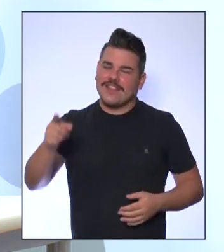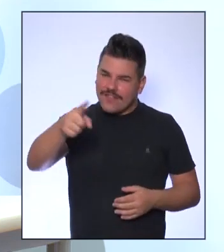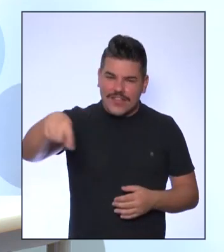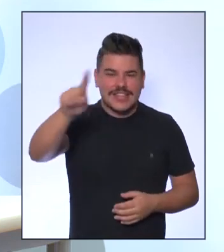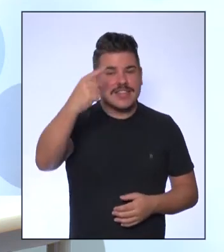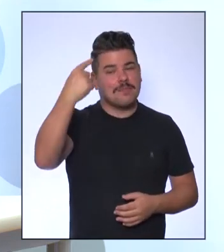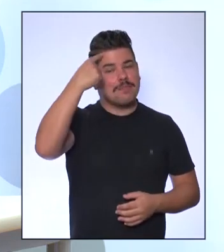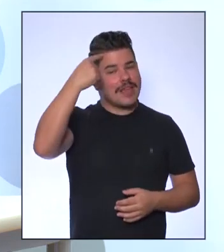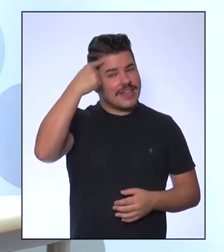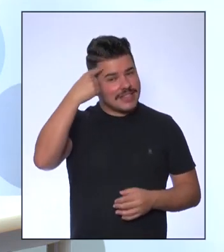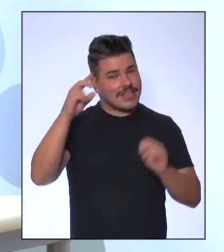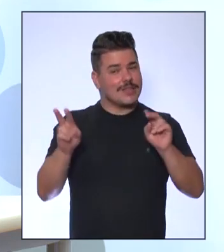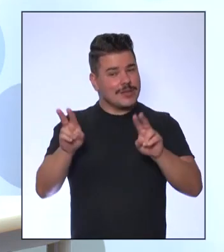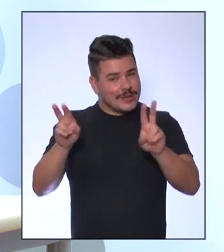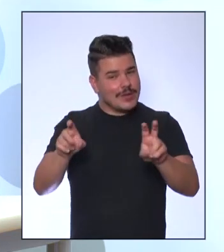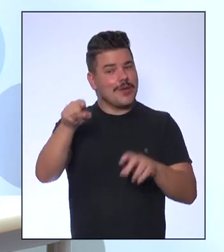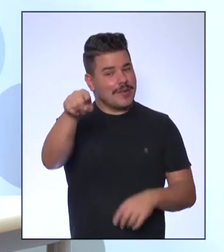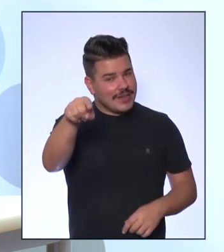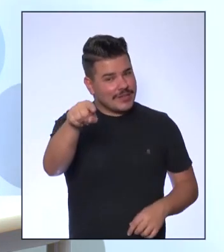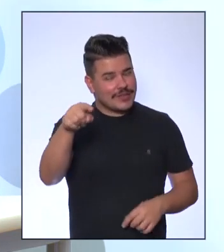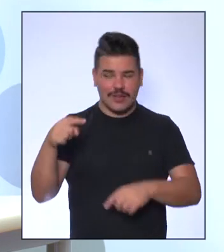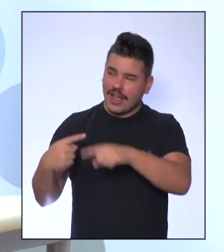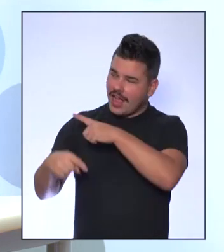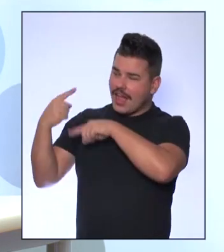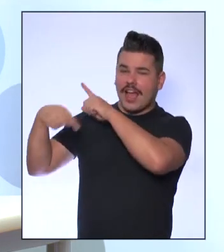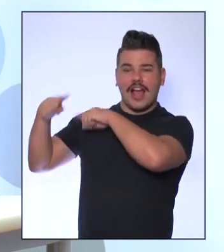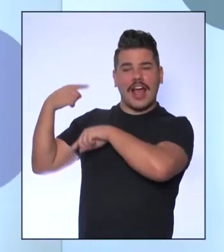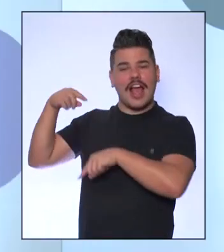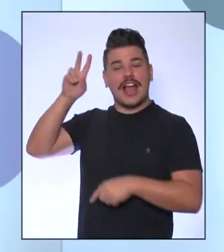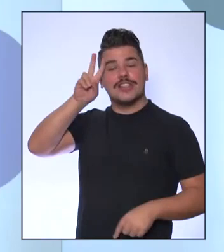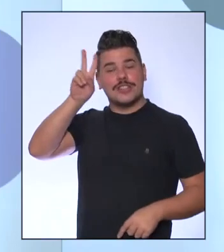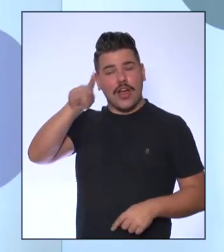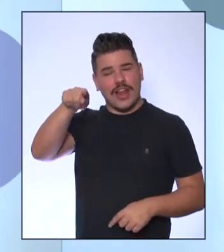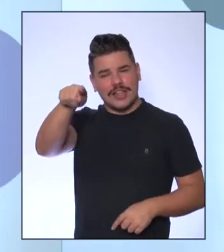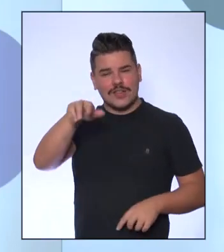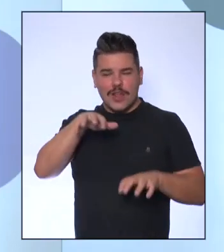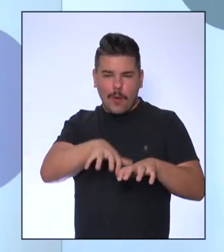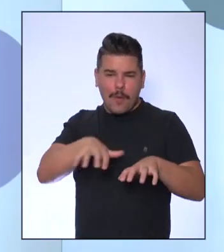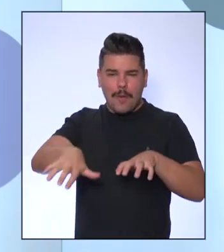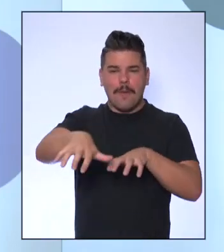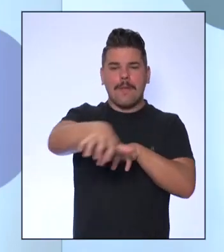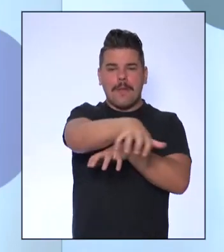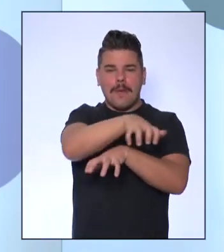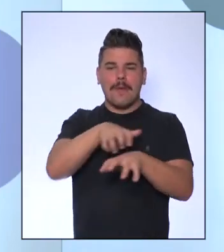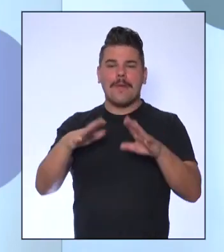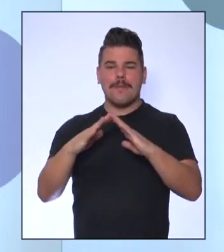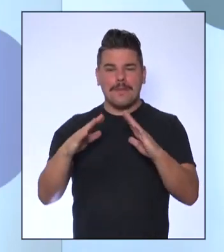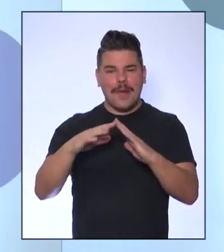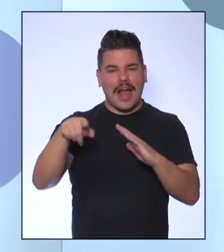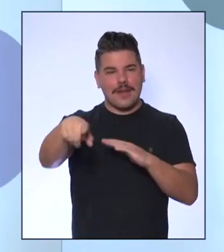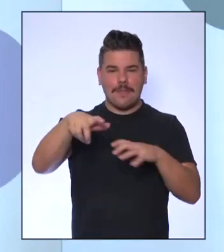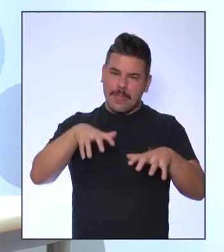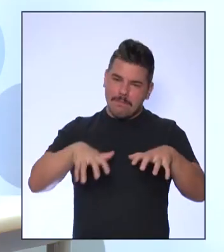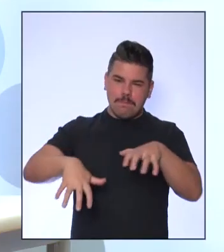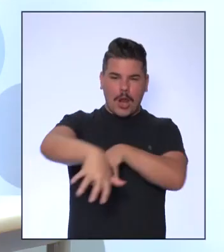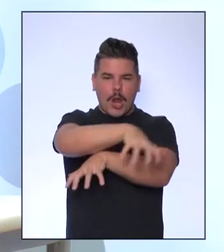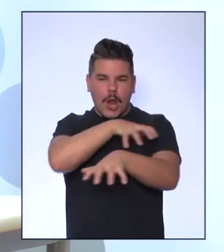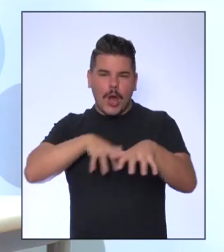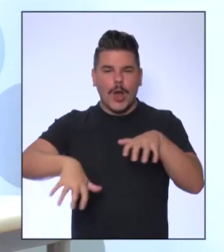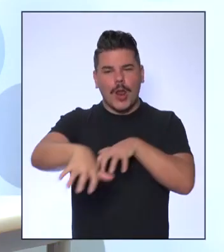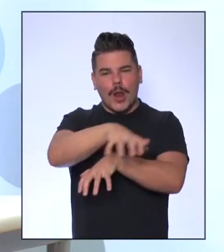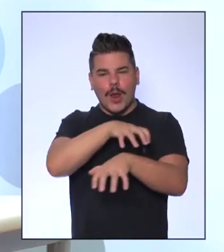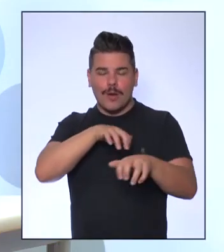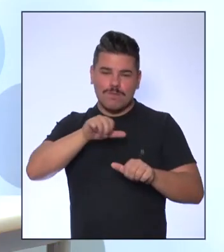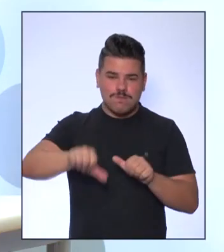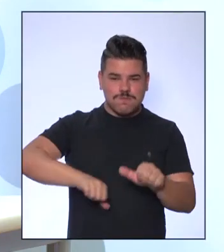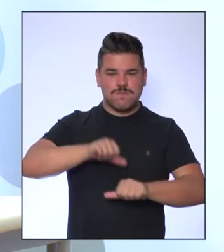vocês pensem nisso, se vocês já ouviram falar dessa transformação, sim ou não, dessa transformação urbana na sua vivência, no seu